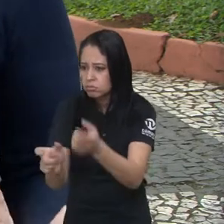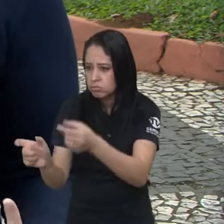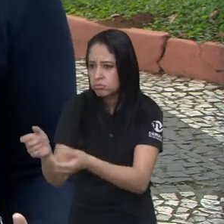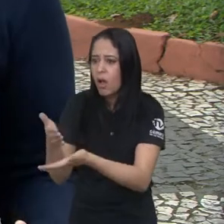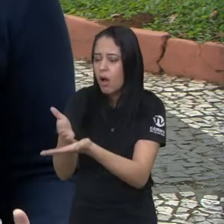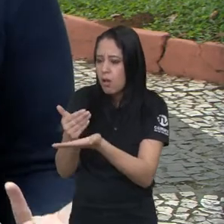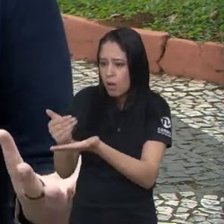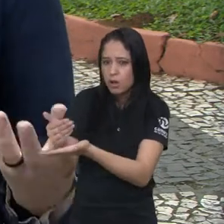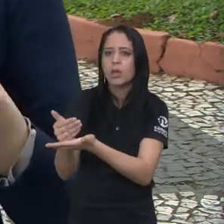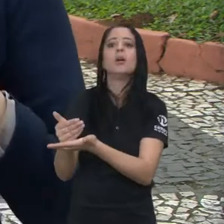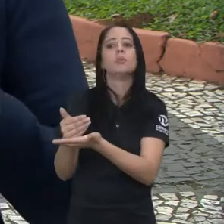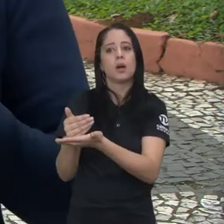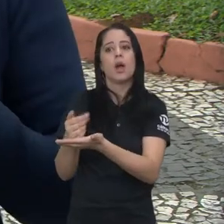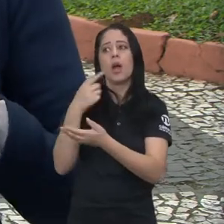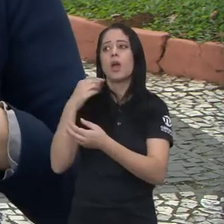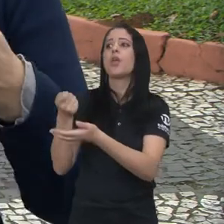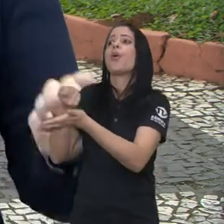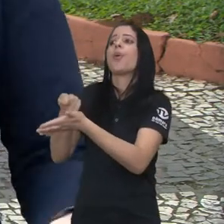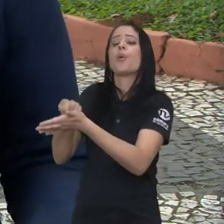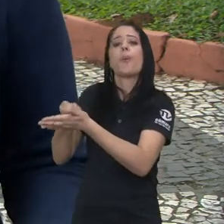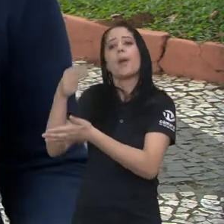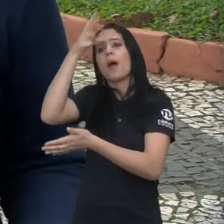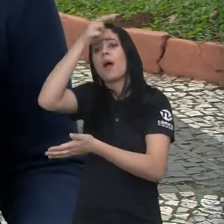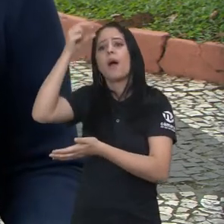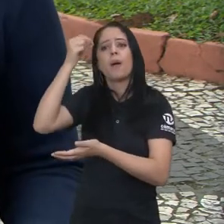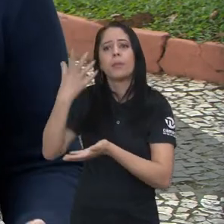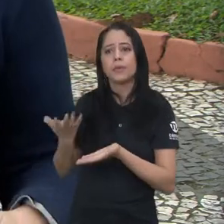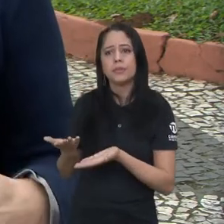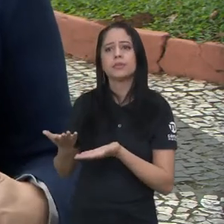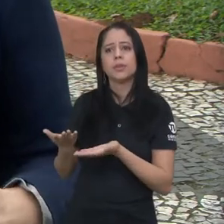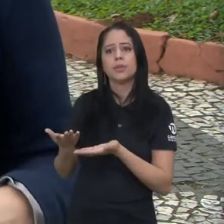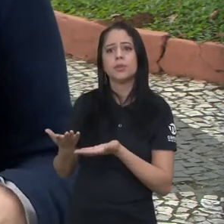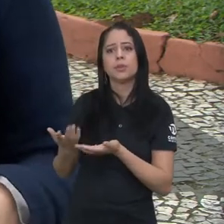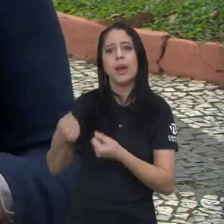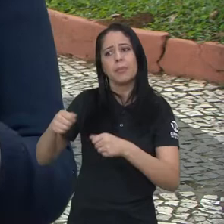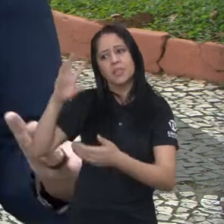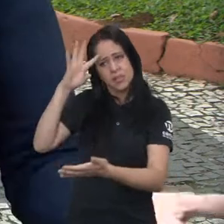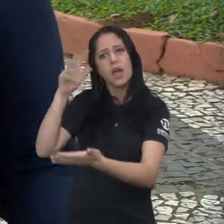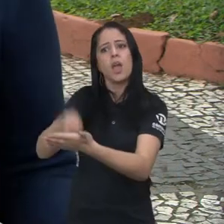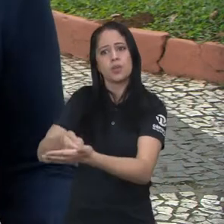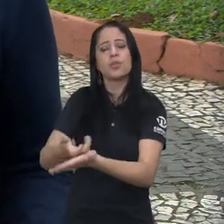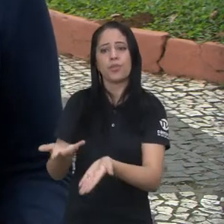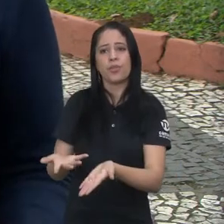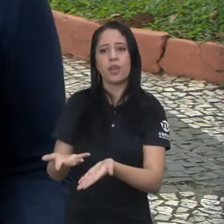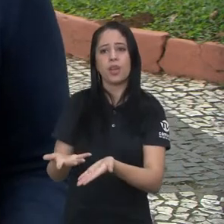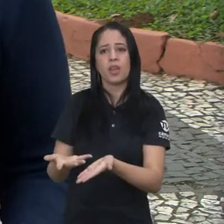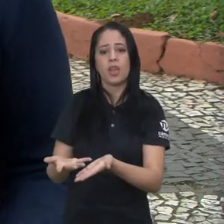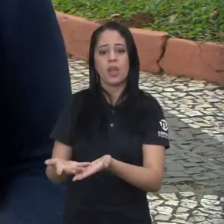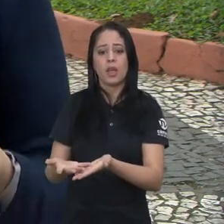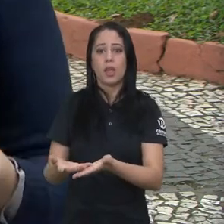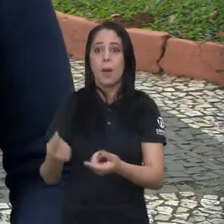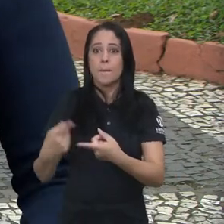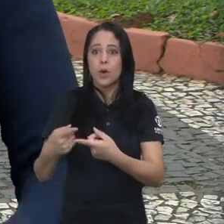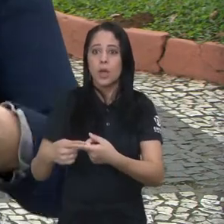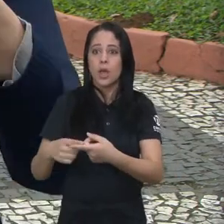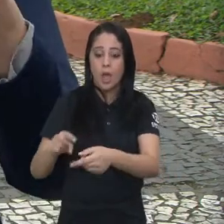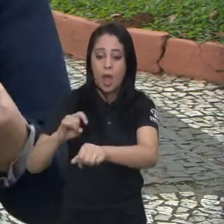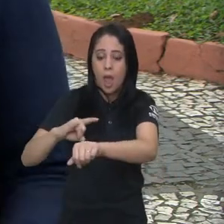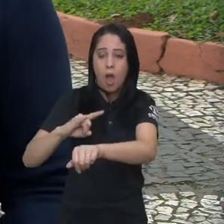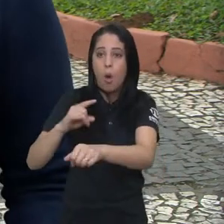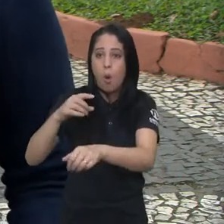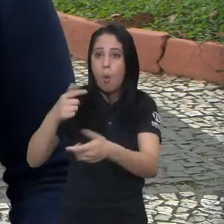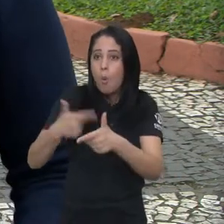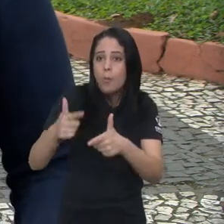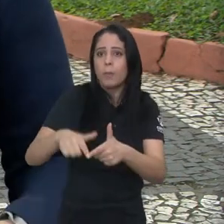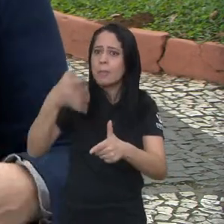da nossa cidade trazem para a gente que cobrou que seja realmente solucionado o problema é se você é bem um